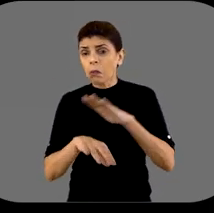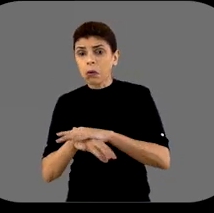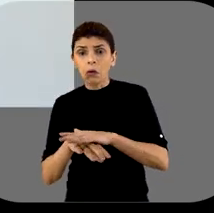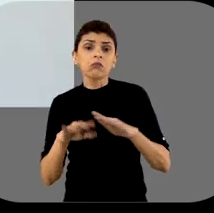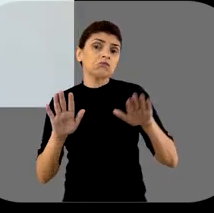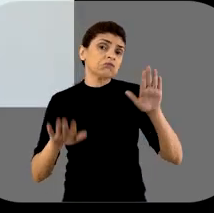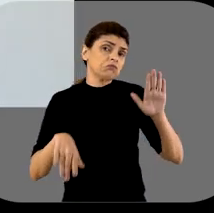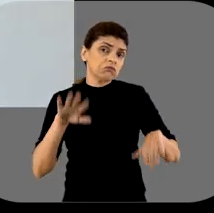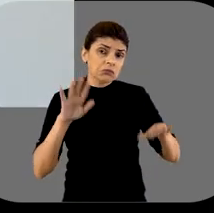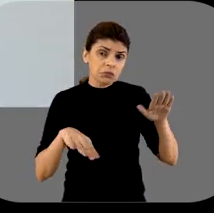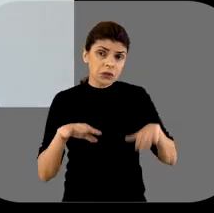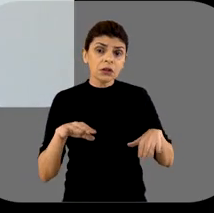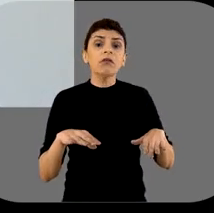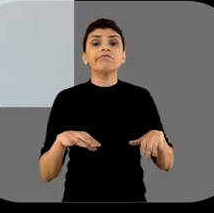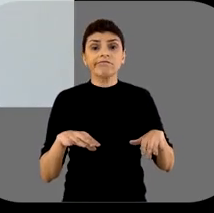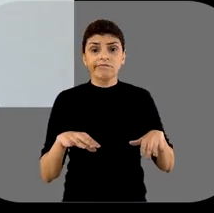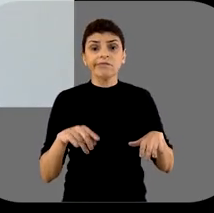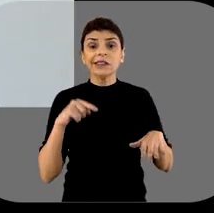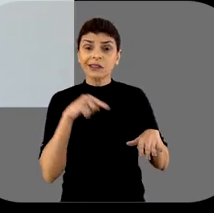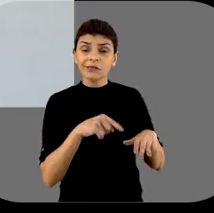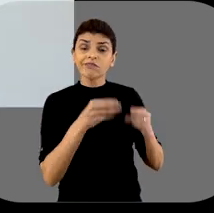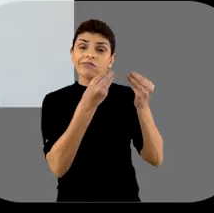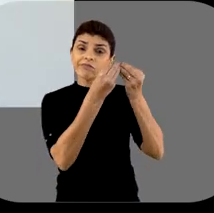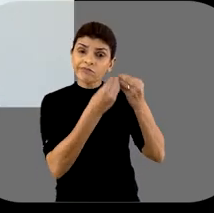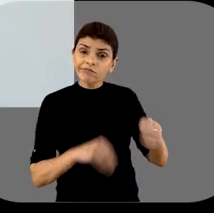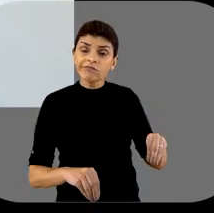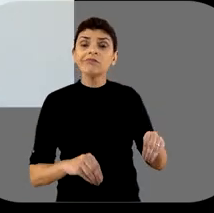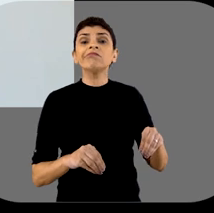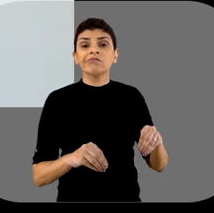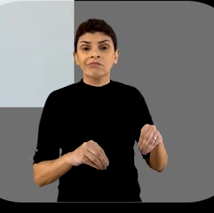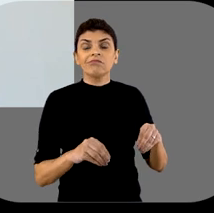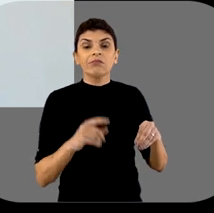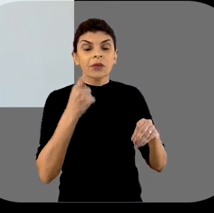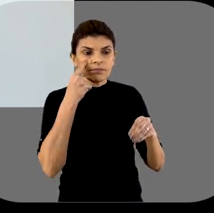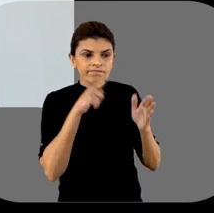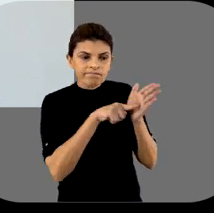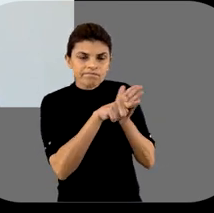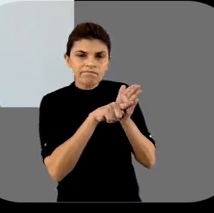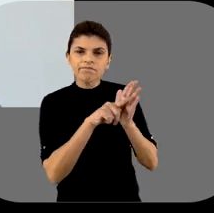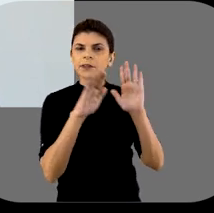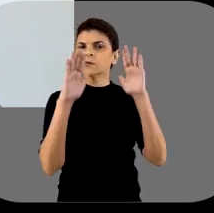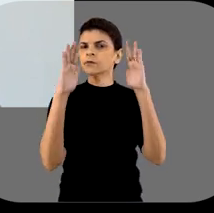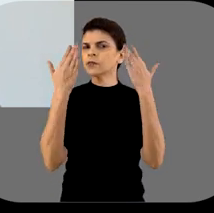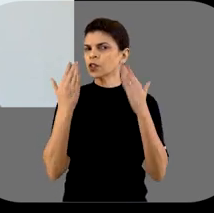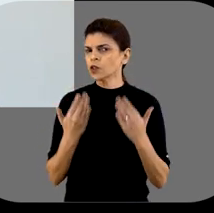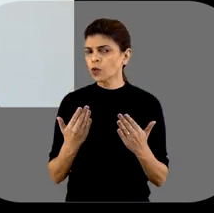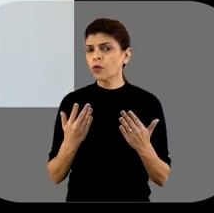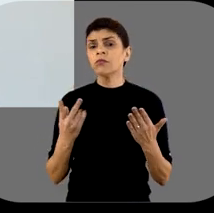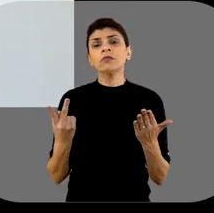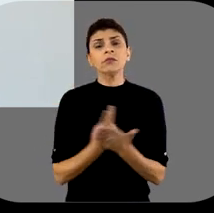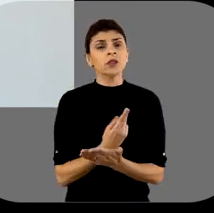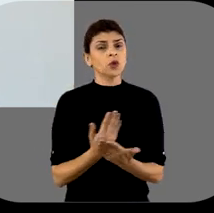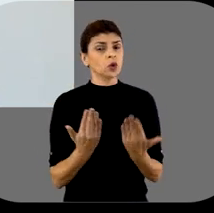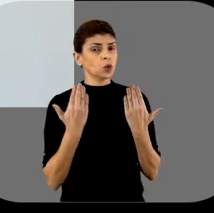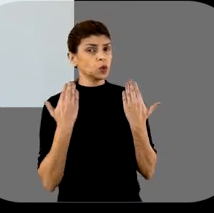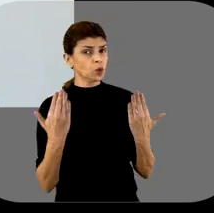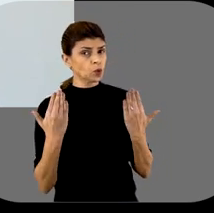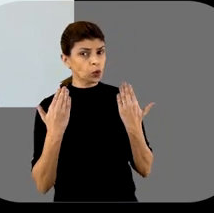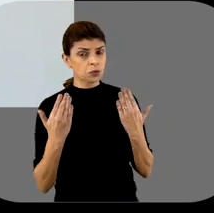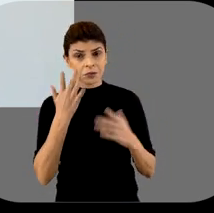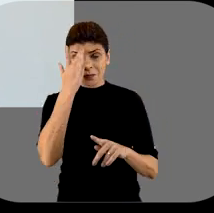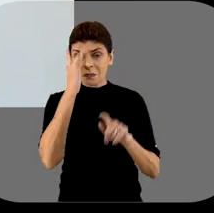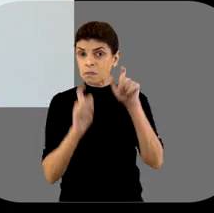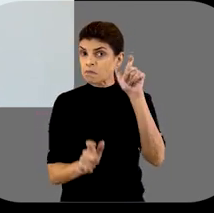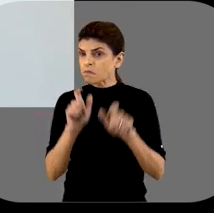com aerossóis, né? De modo que restringir a investigação ou a definição de caso suspeito